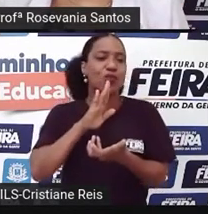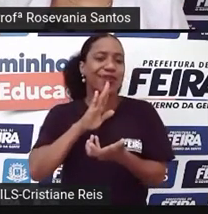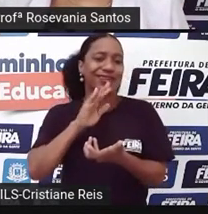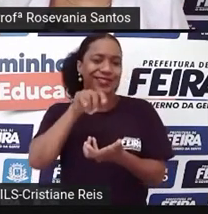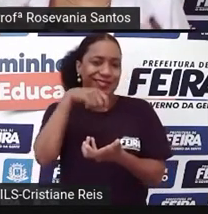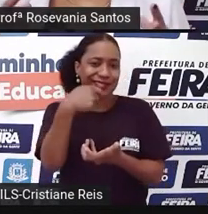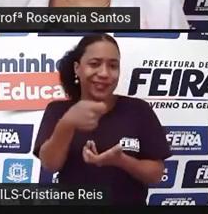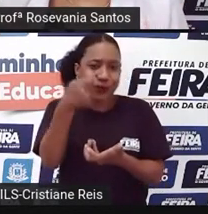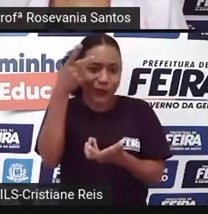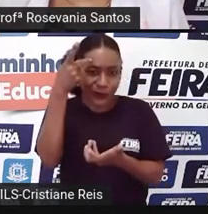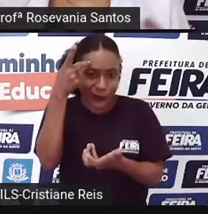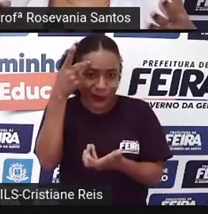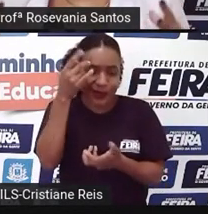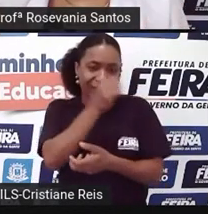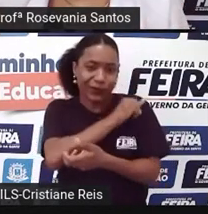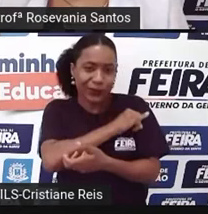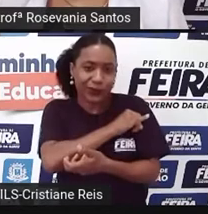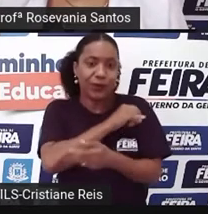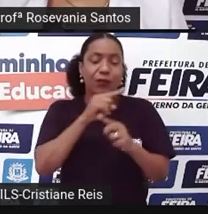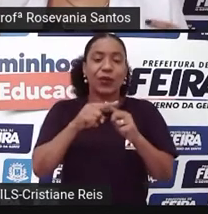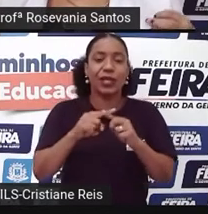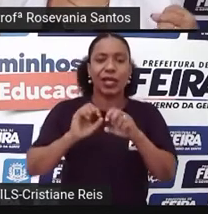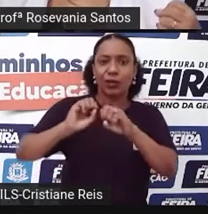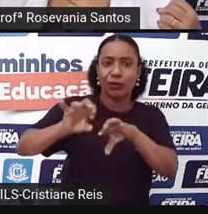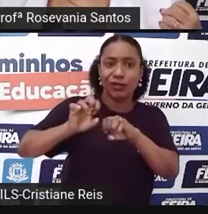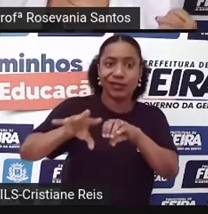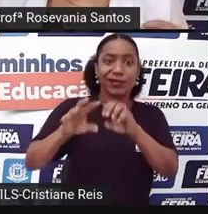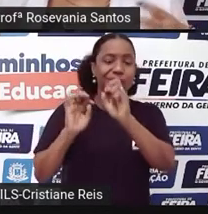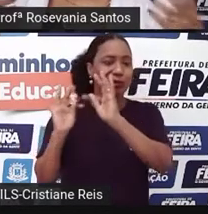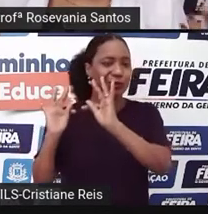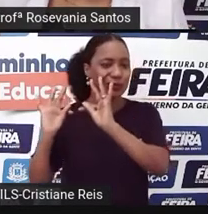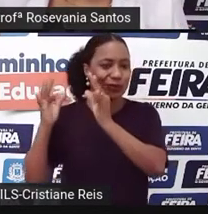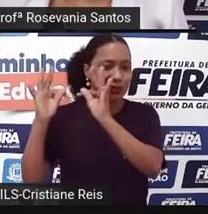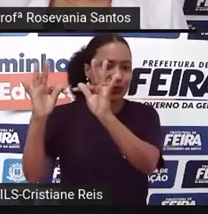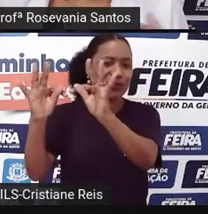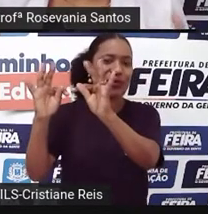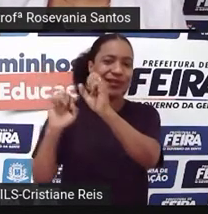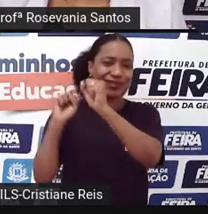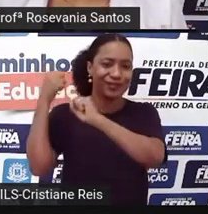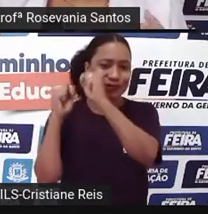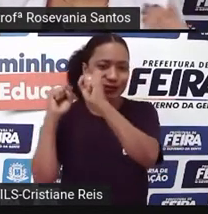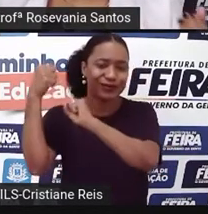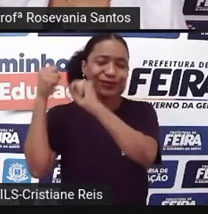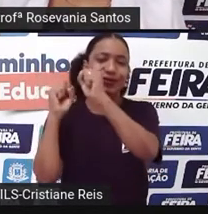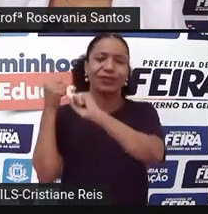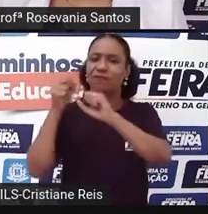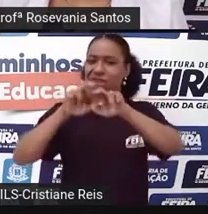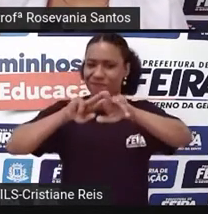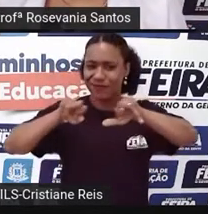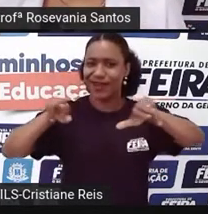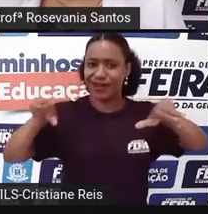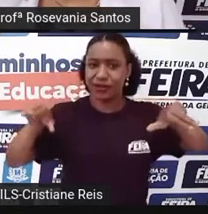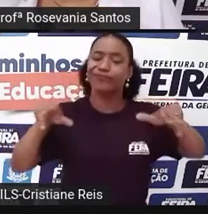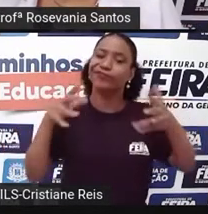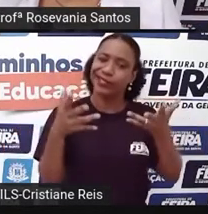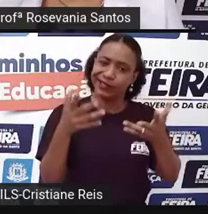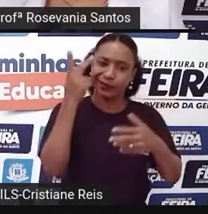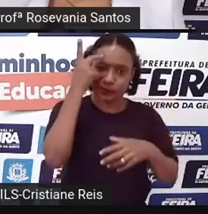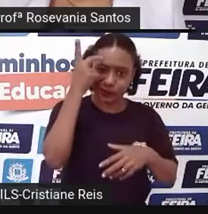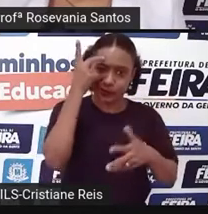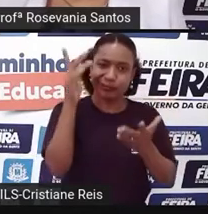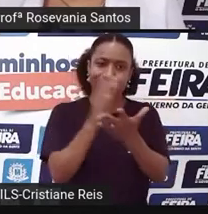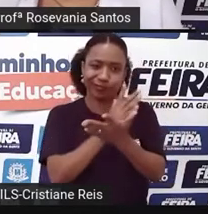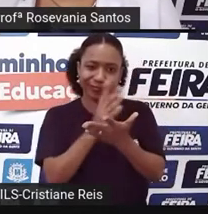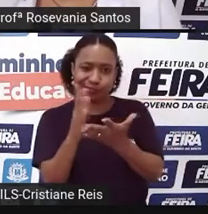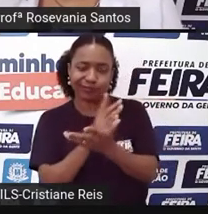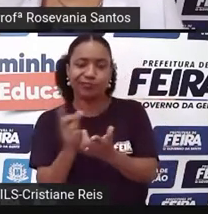né, tecnológico, industrial, educacional. Né? Embora tenha todas essas disparidades entre os mais pobres e os mais ricos, tanto